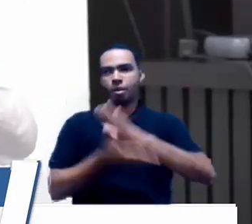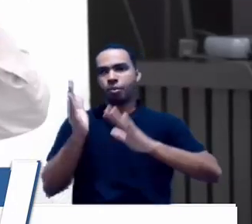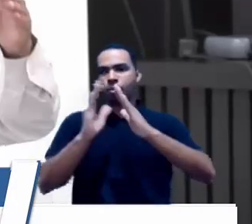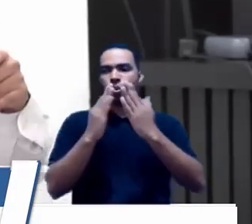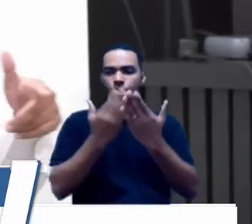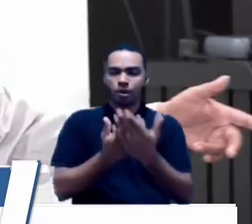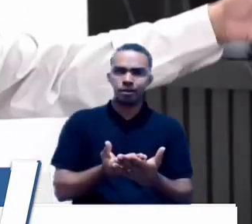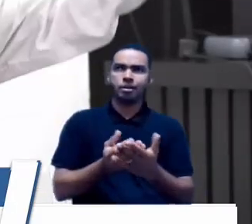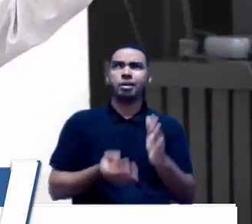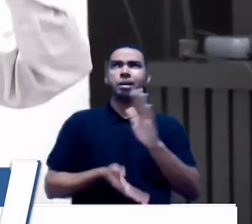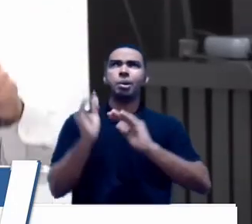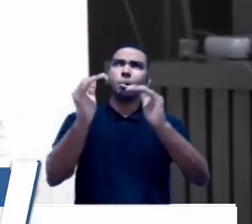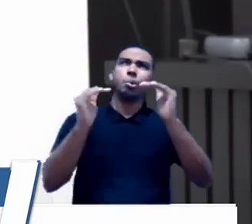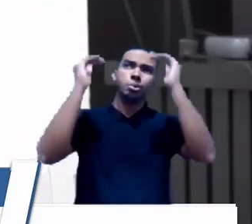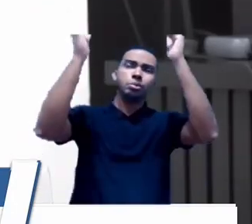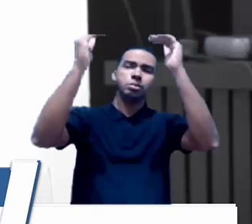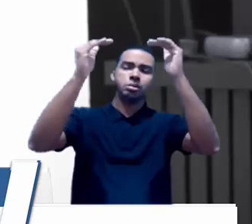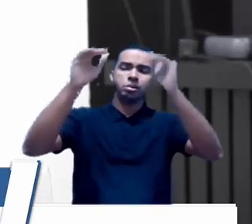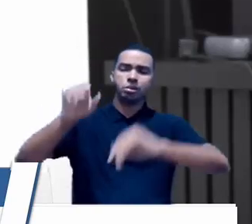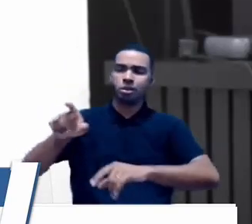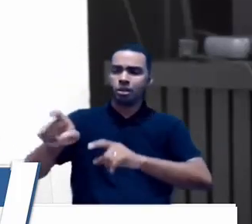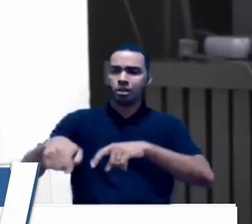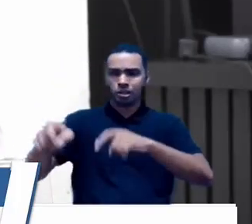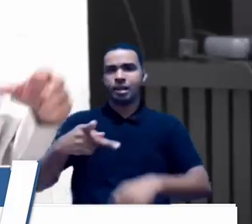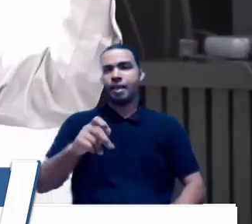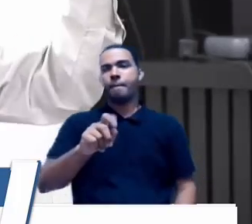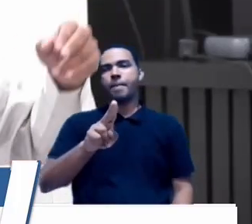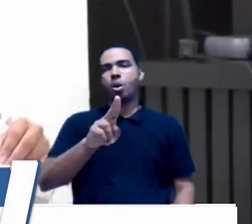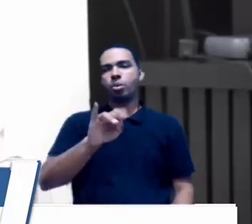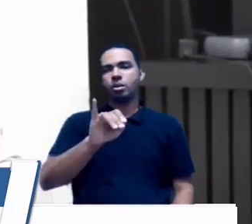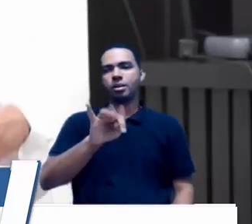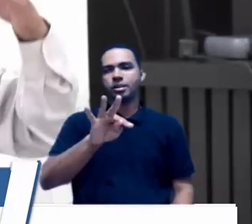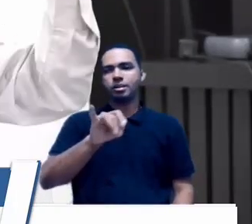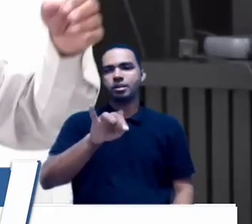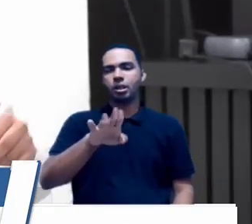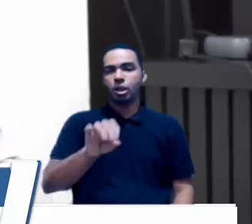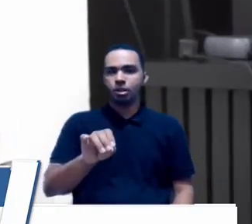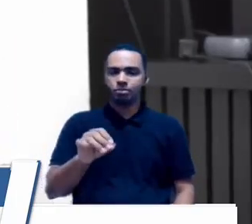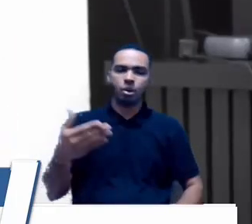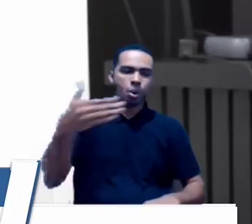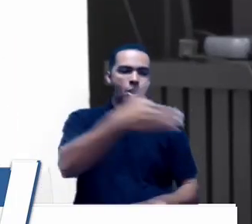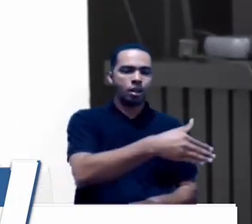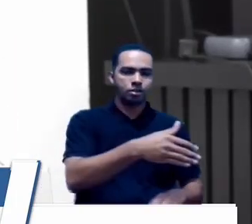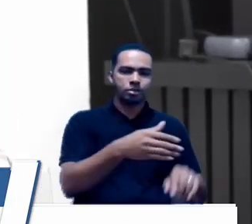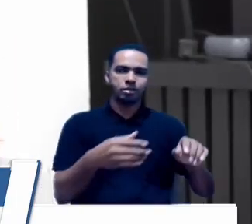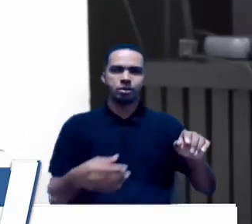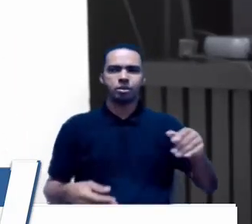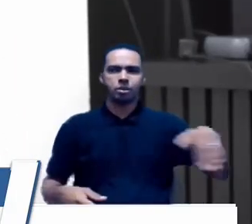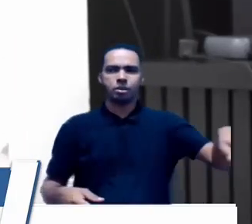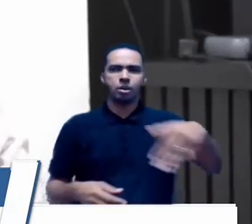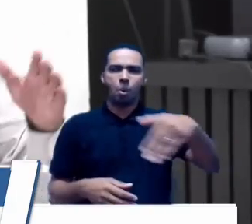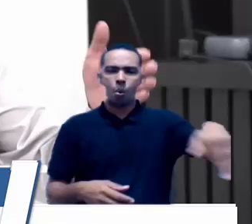Jardim Paulistano, ou por cá, né, para o Brasilândia, sai lá na rua que desce, que sai lá na creche,